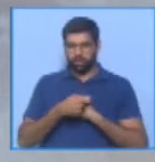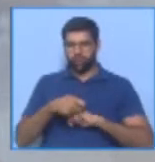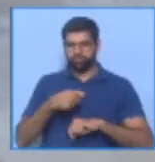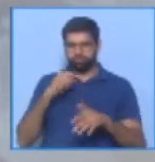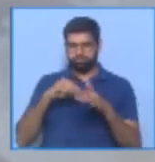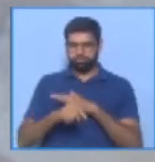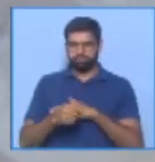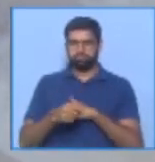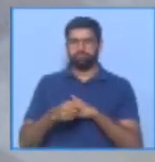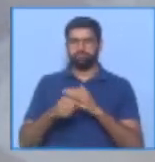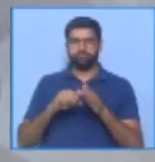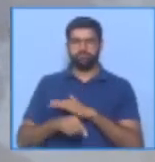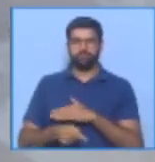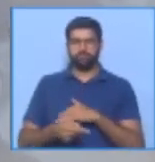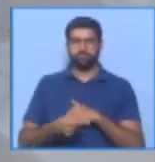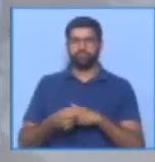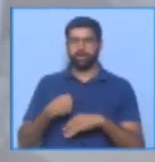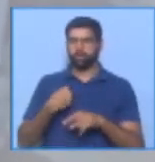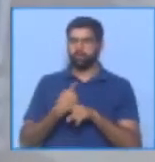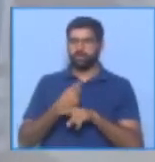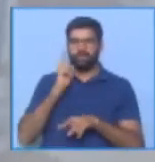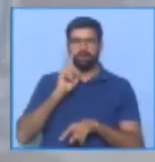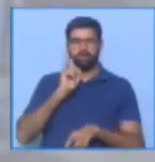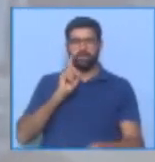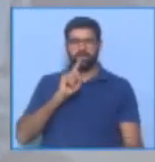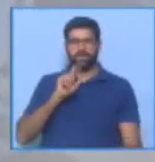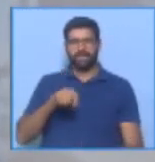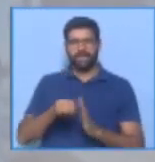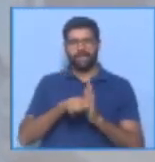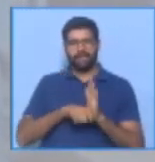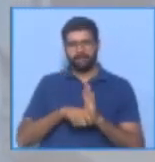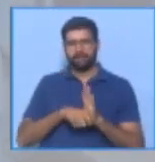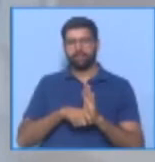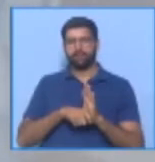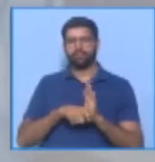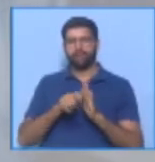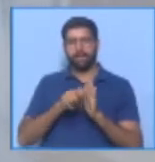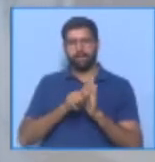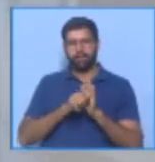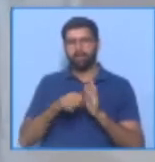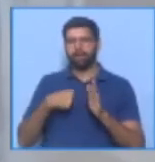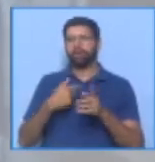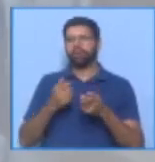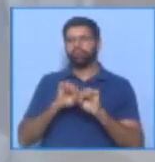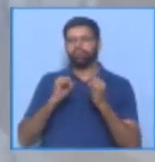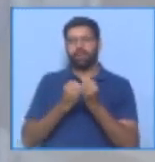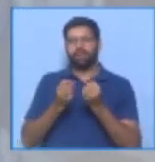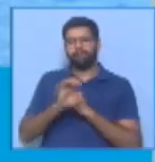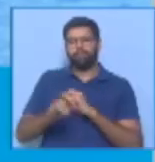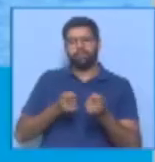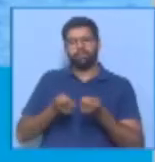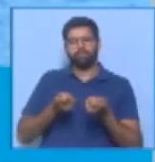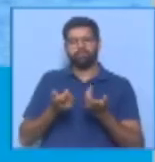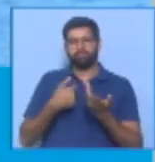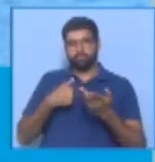profundas na linha de valores e ética da estruturação das sociedades. Sobre